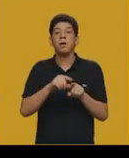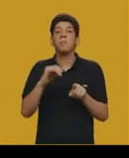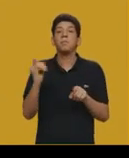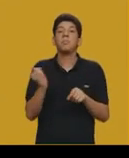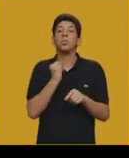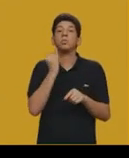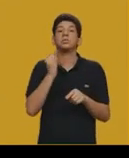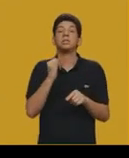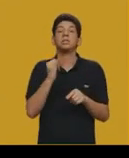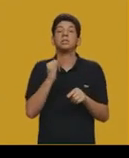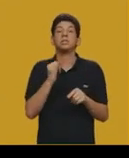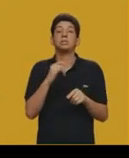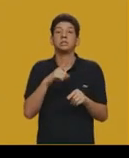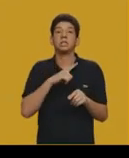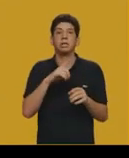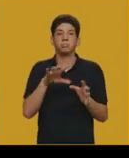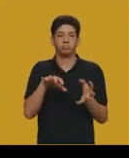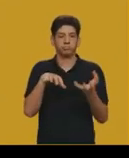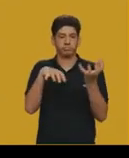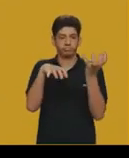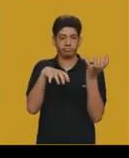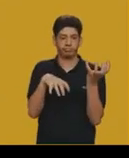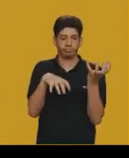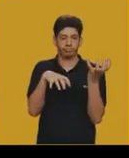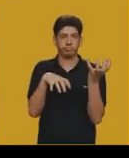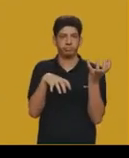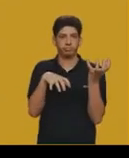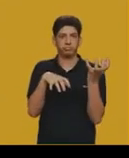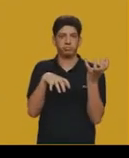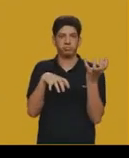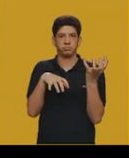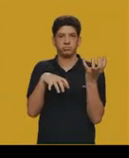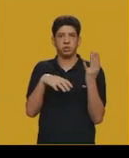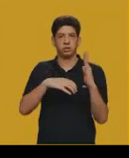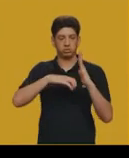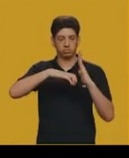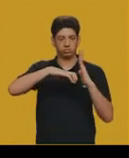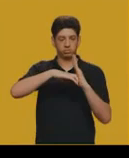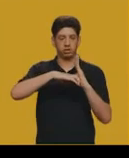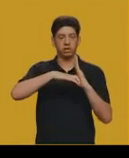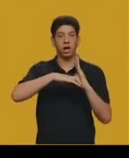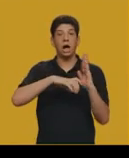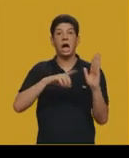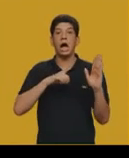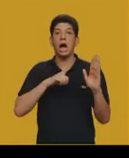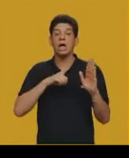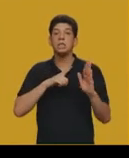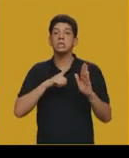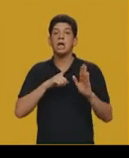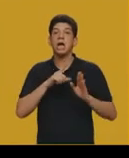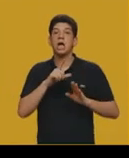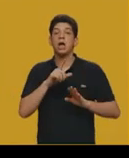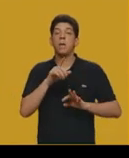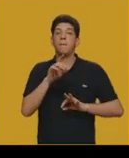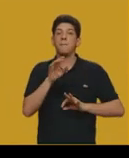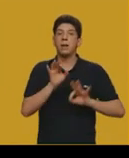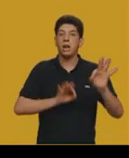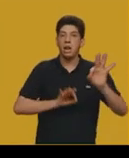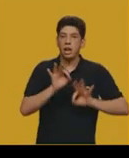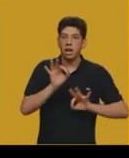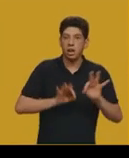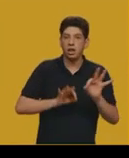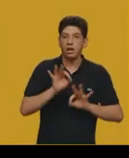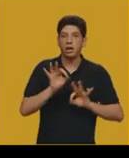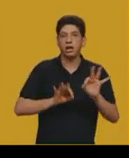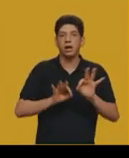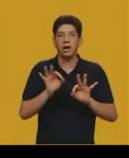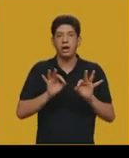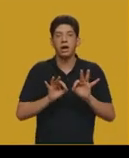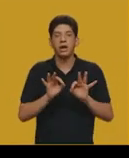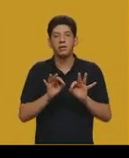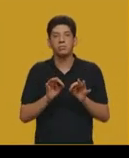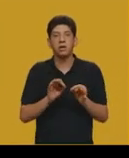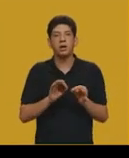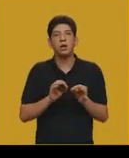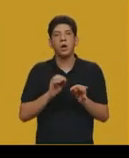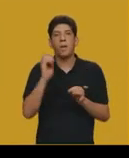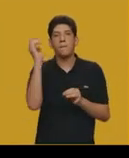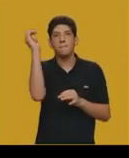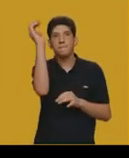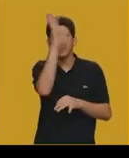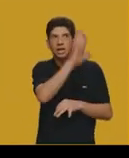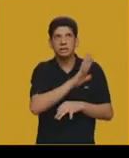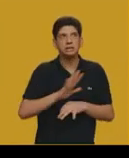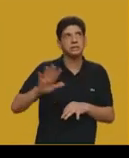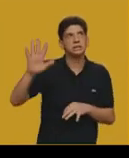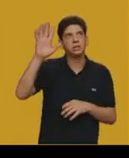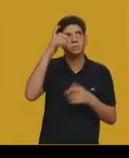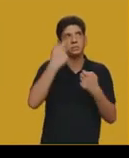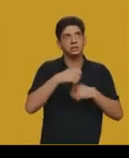duas câmaras. E aí eles vão fazer leis de âmbito federal, né? As leis que valem para o país todo. O Brasil é uma federação, diferente